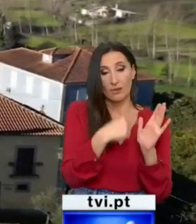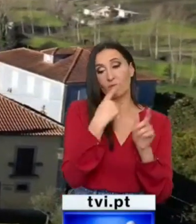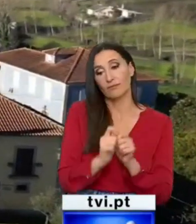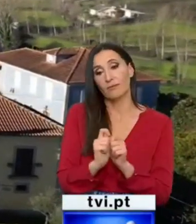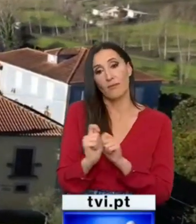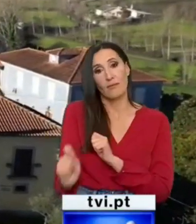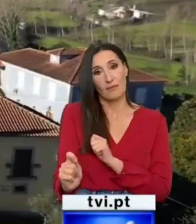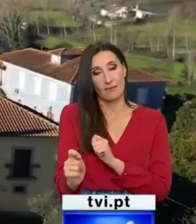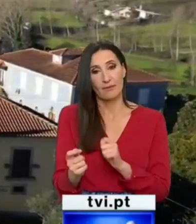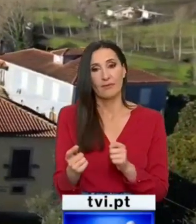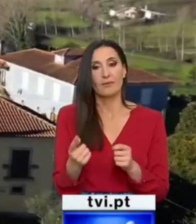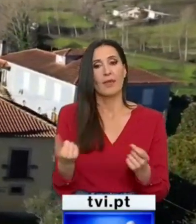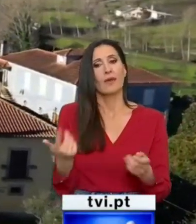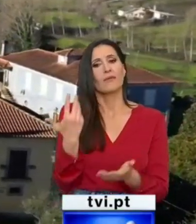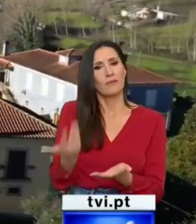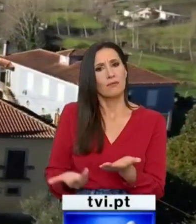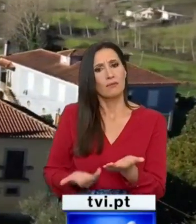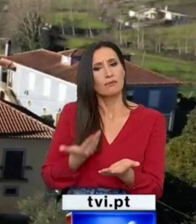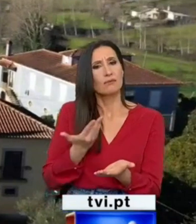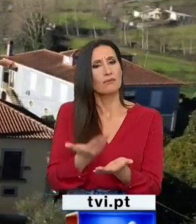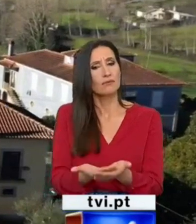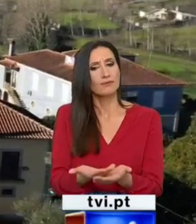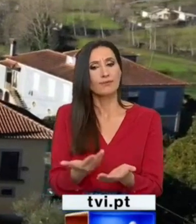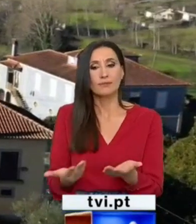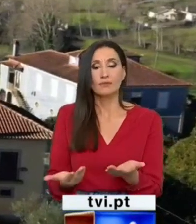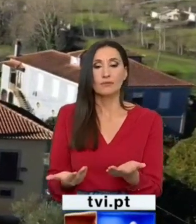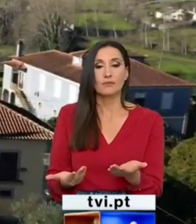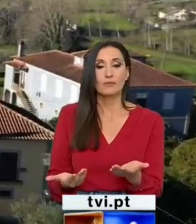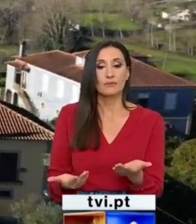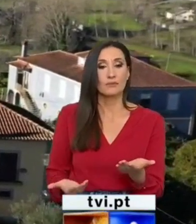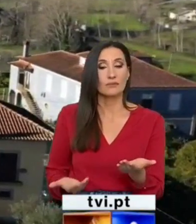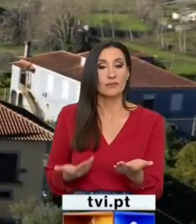Estado. Fizemos uma candidatura, esta candidatura foi